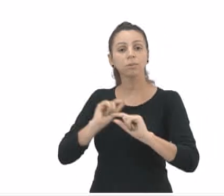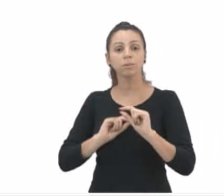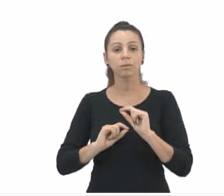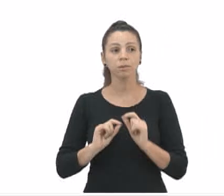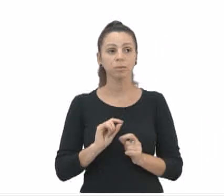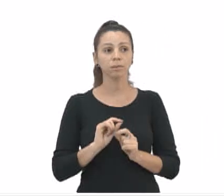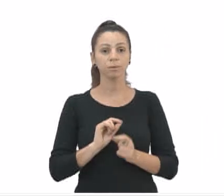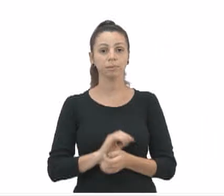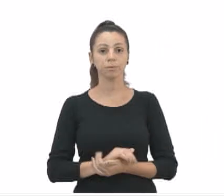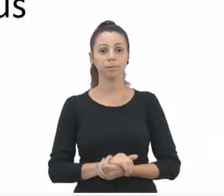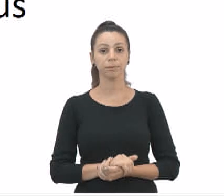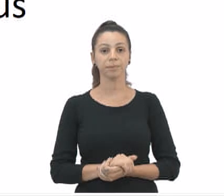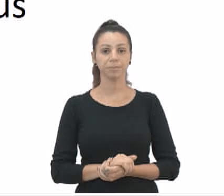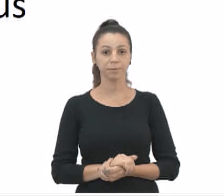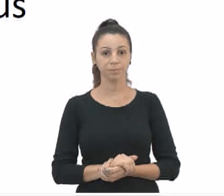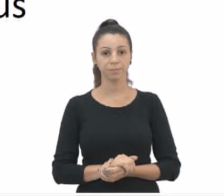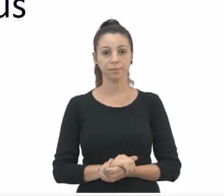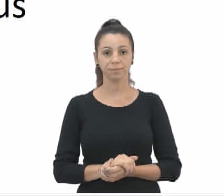danadamente